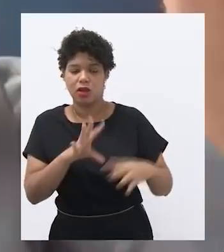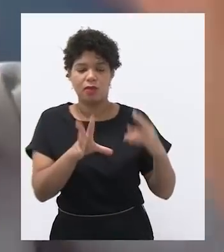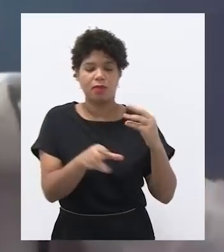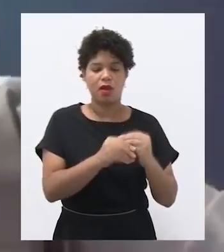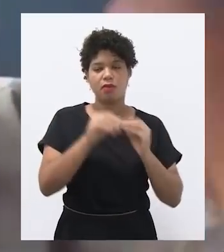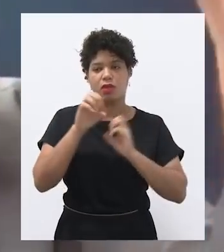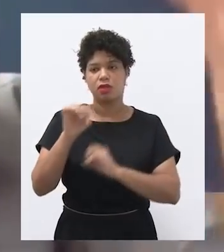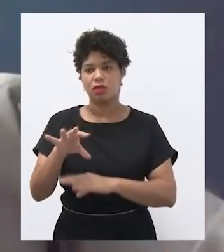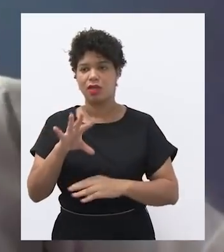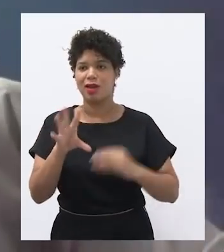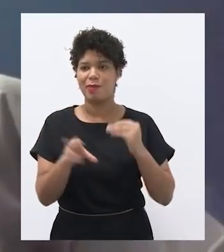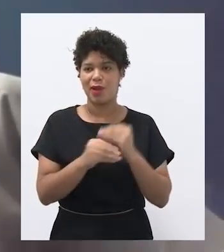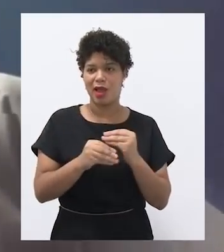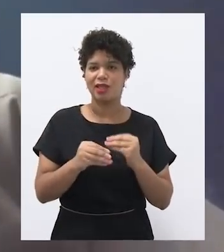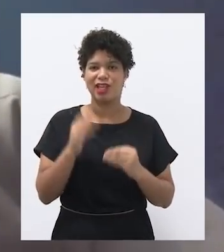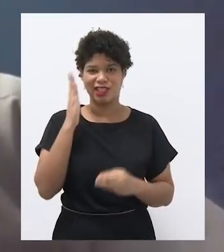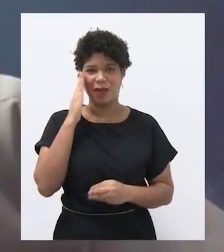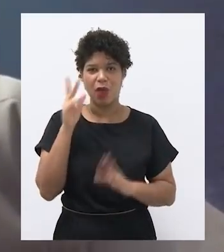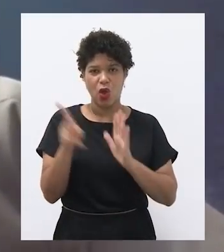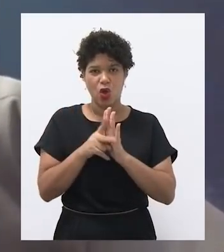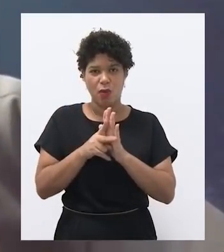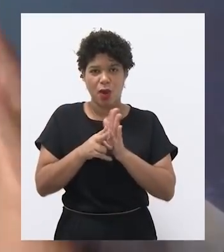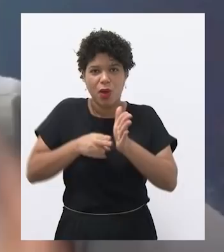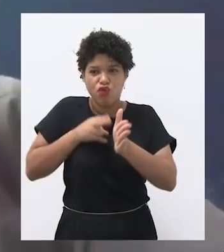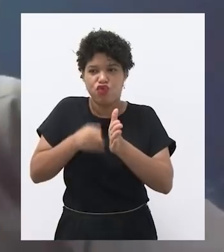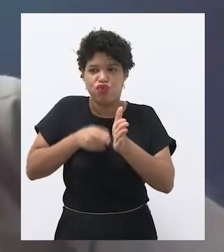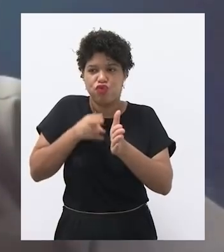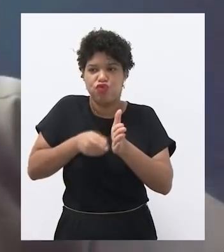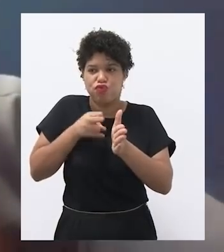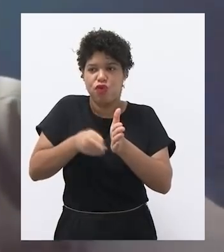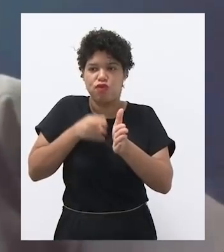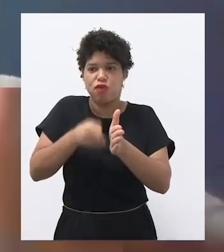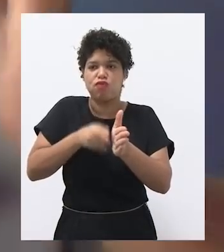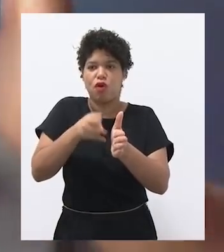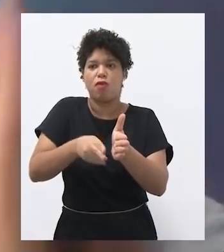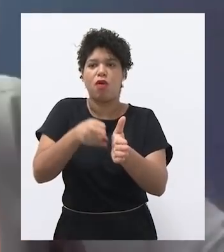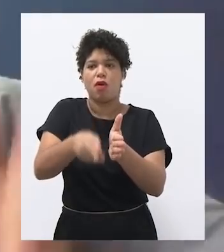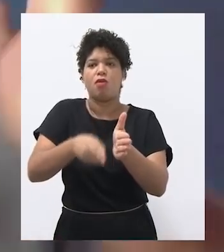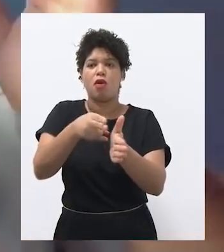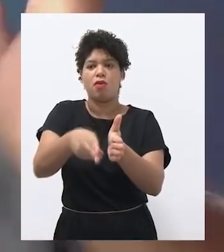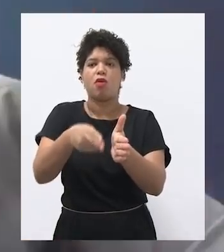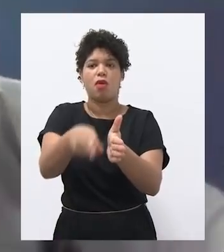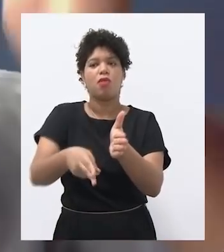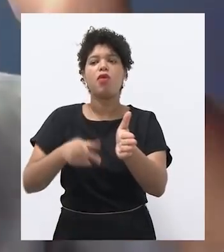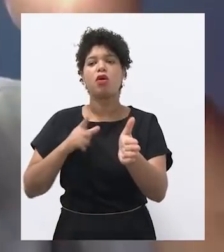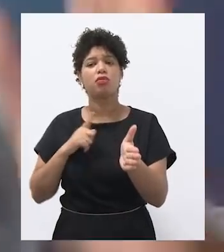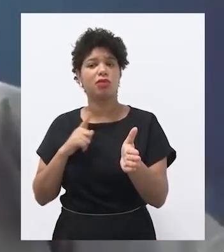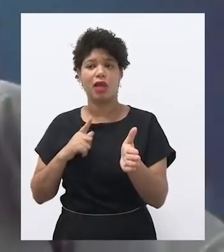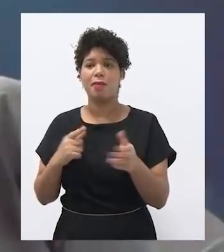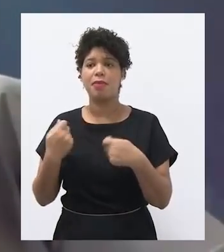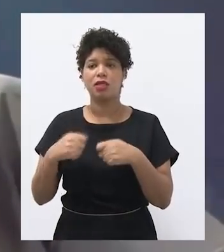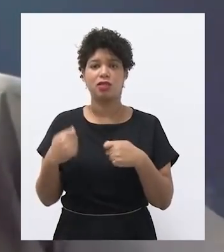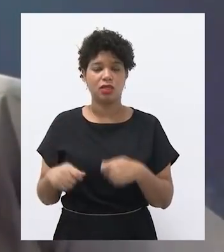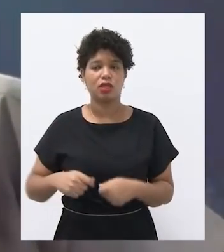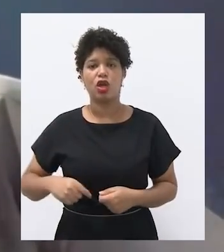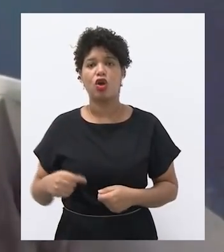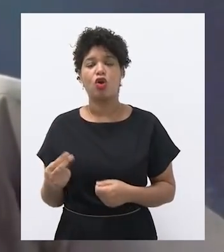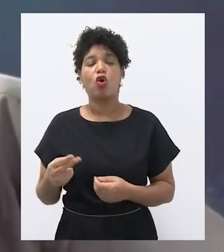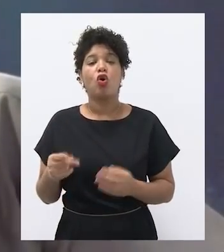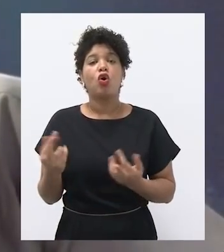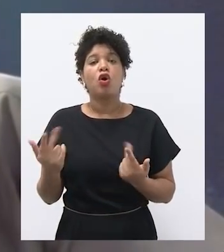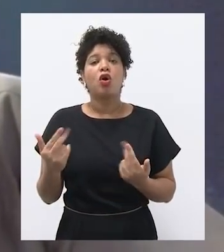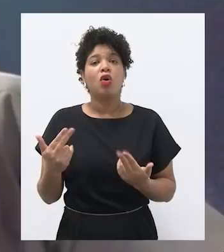o pistão do trem, sabe? É exatamente isso. A marcha ela só vai acontecer se essas duas coisas estiverem no mesmo